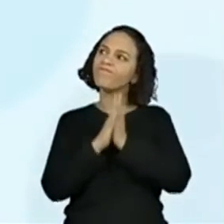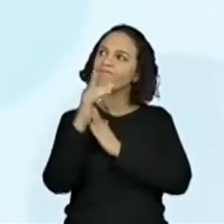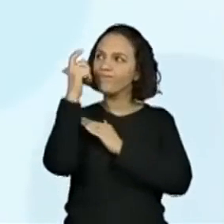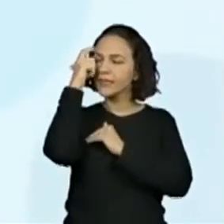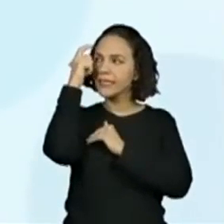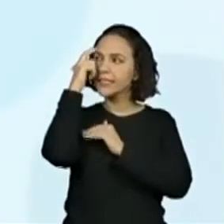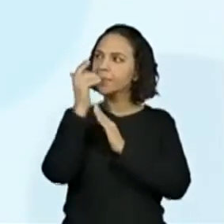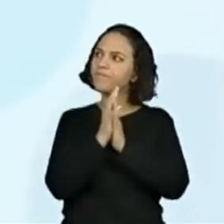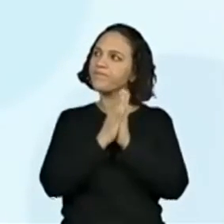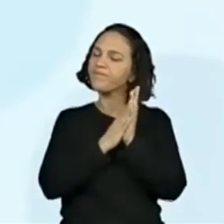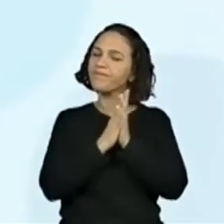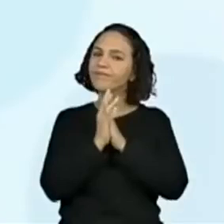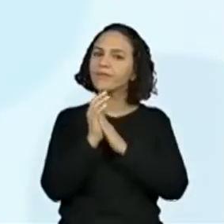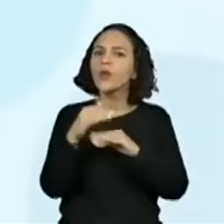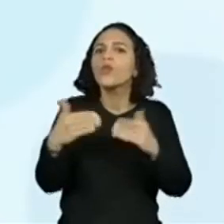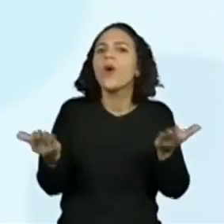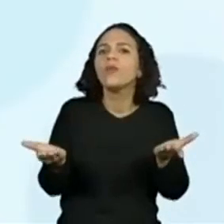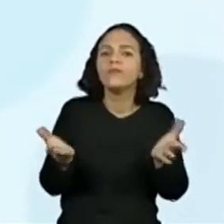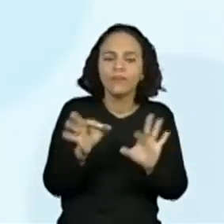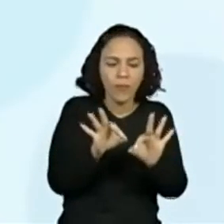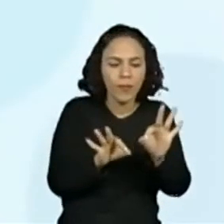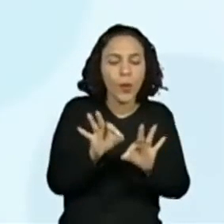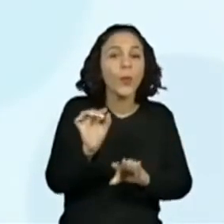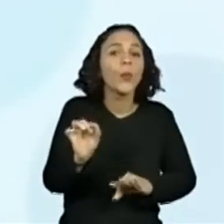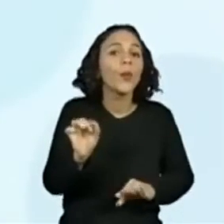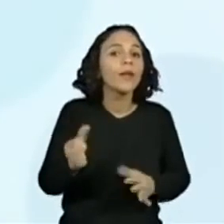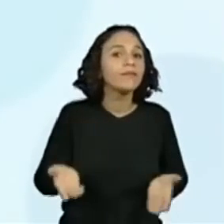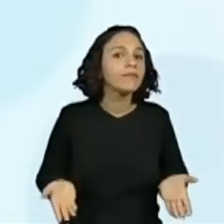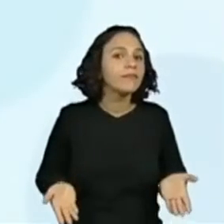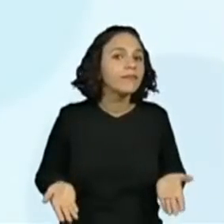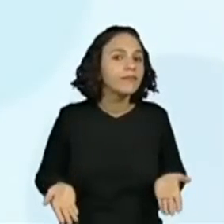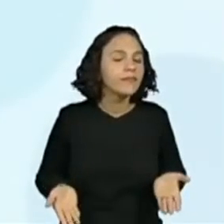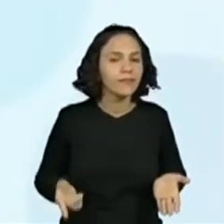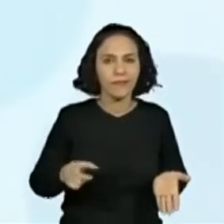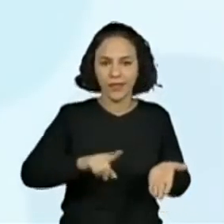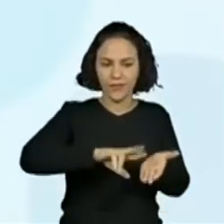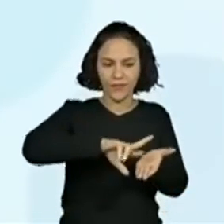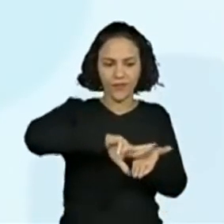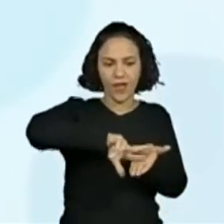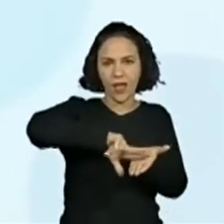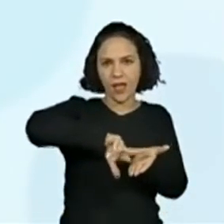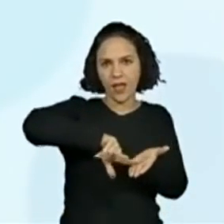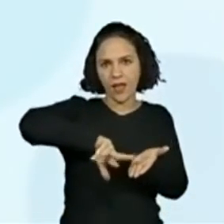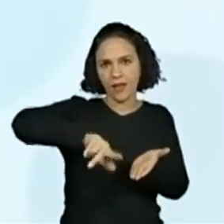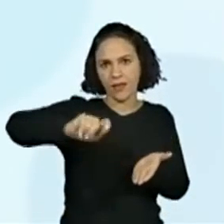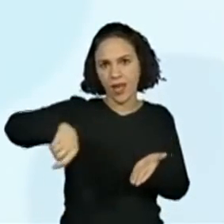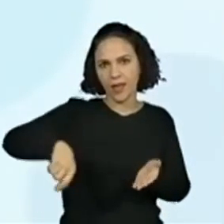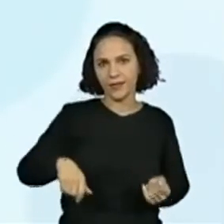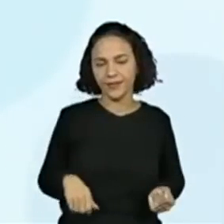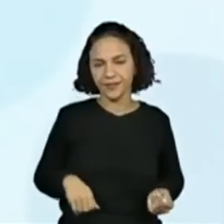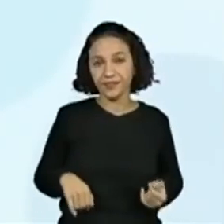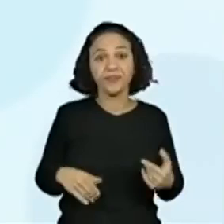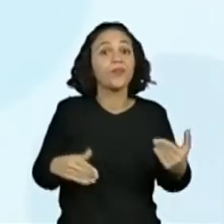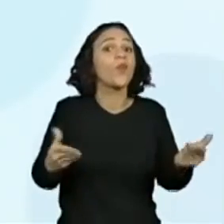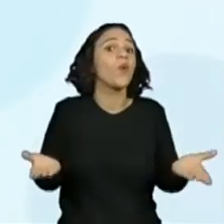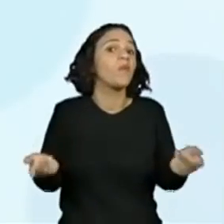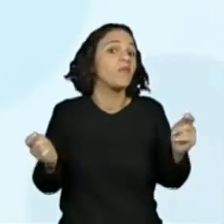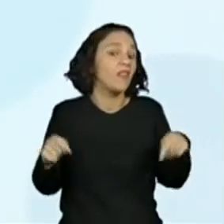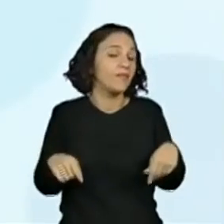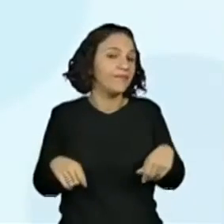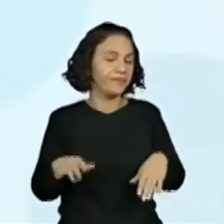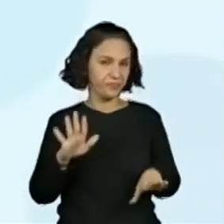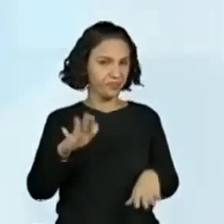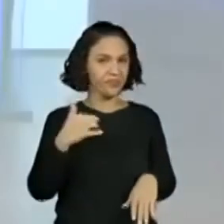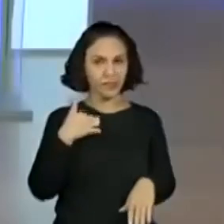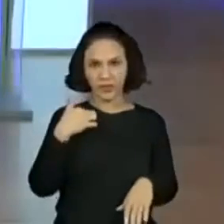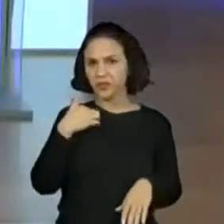plano, que plano seria esse? É importante. Tem vários planos. Que plano poderia ser? Ah, eu